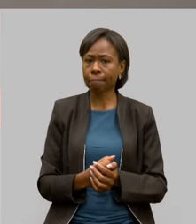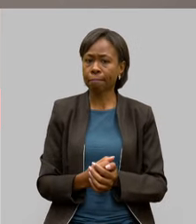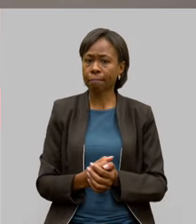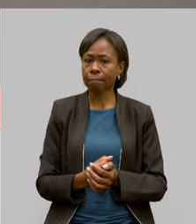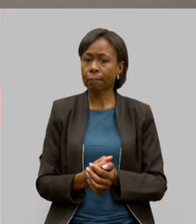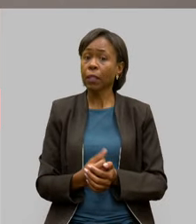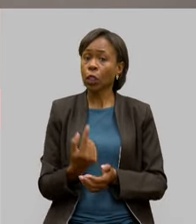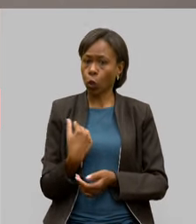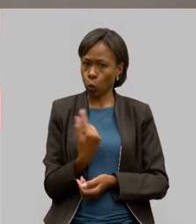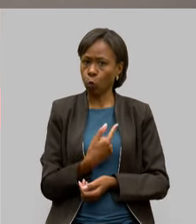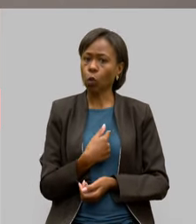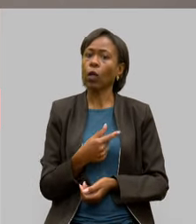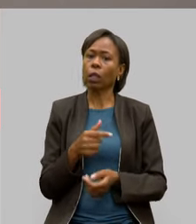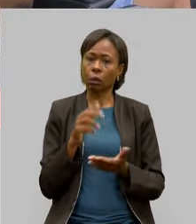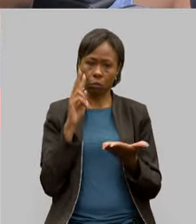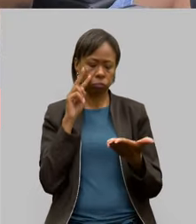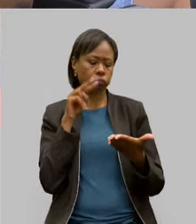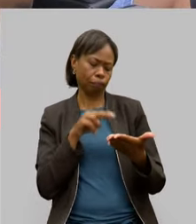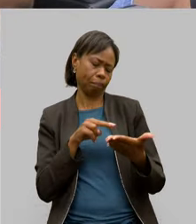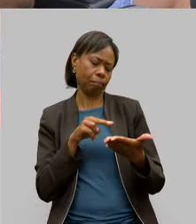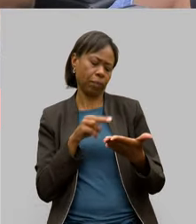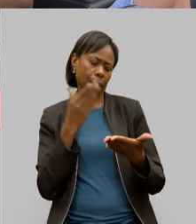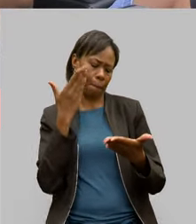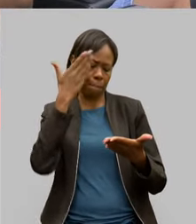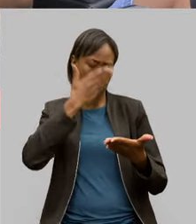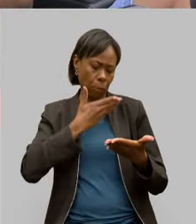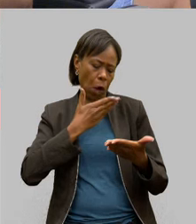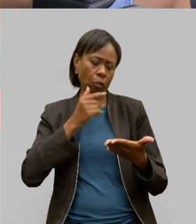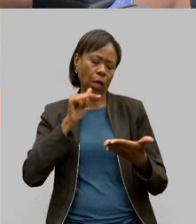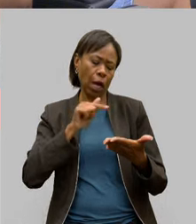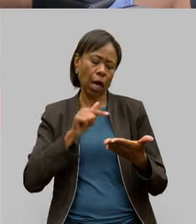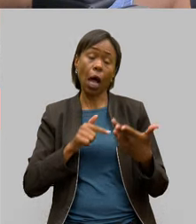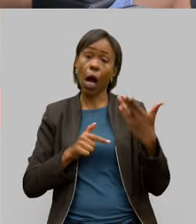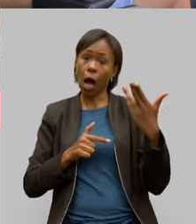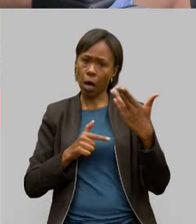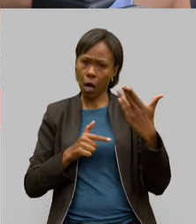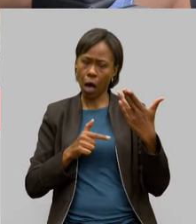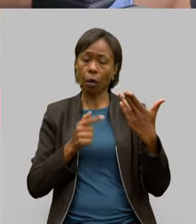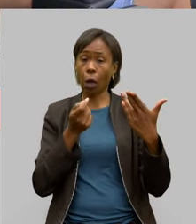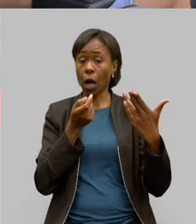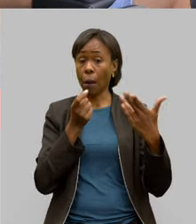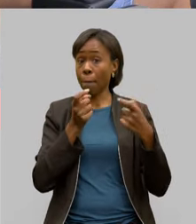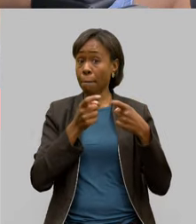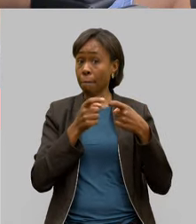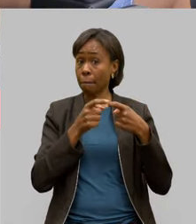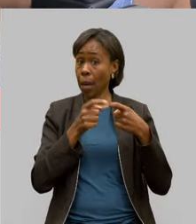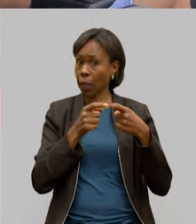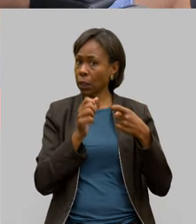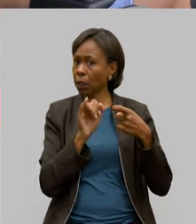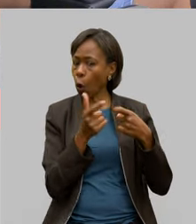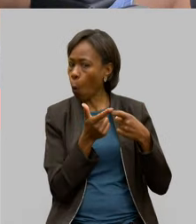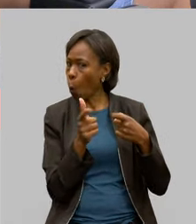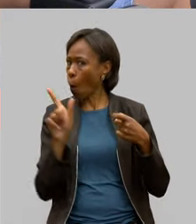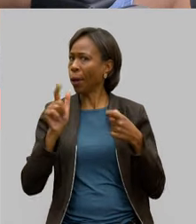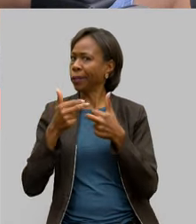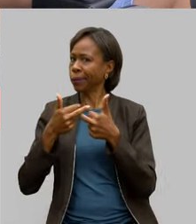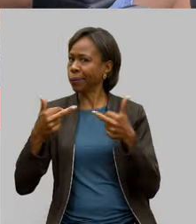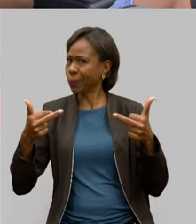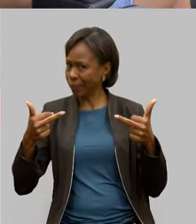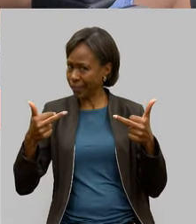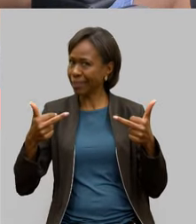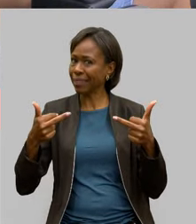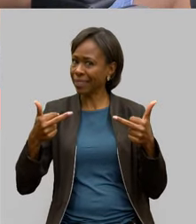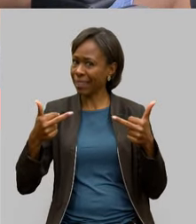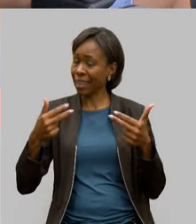constamos ali que obviamente sem o desvio de finalidade porque a gente também não pode dar uma autorização que não tenha eh eh nada